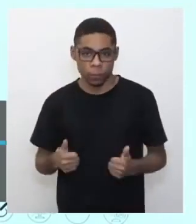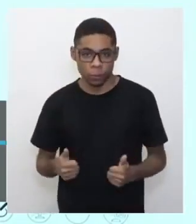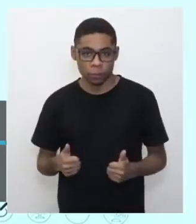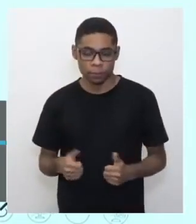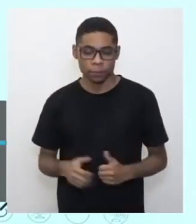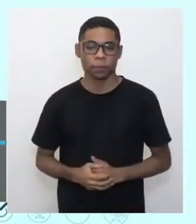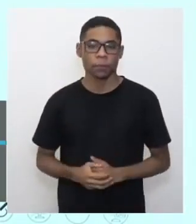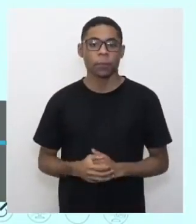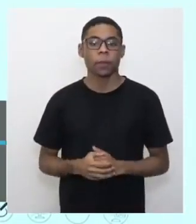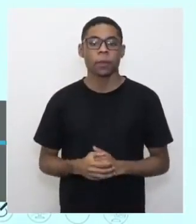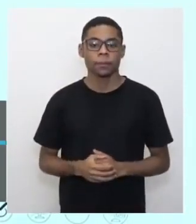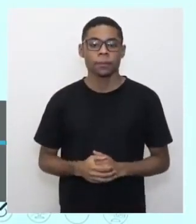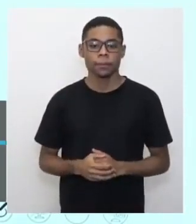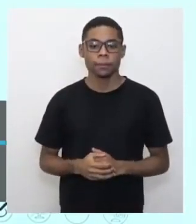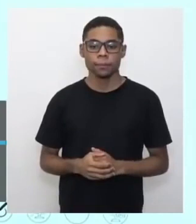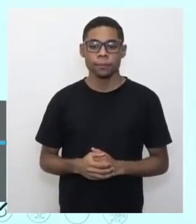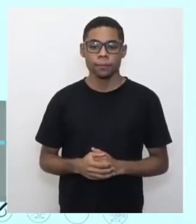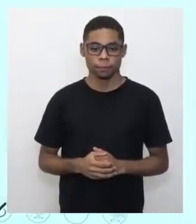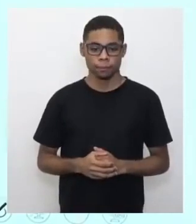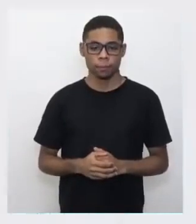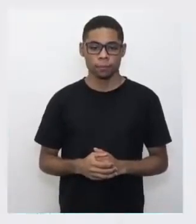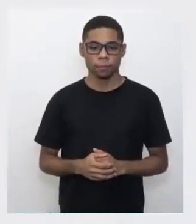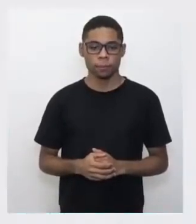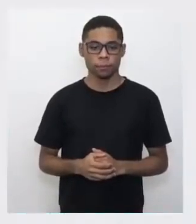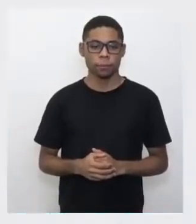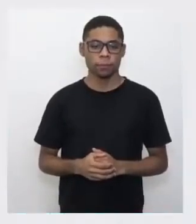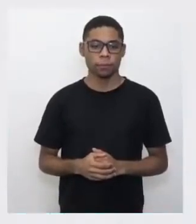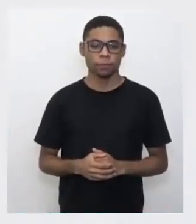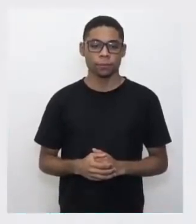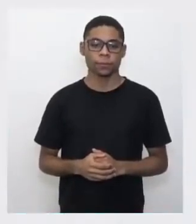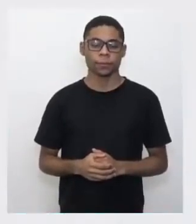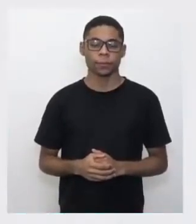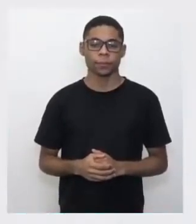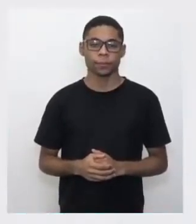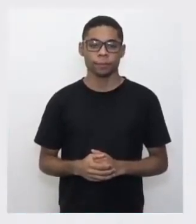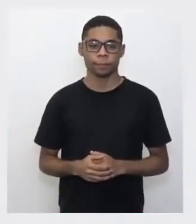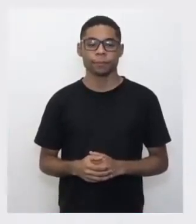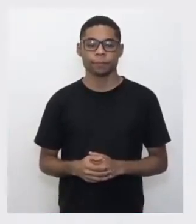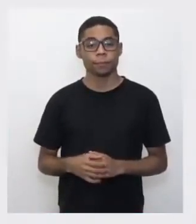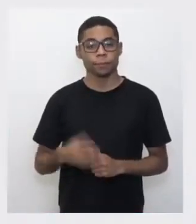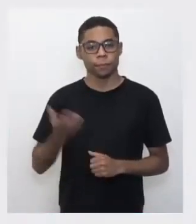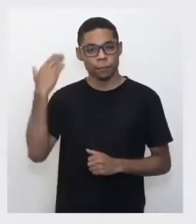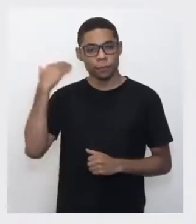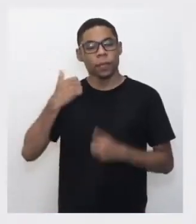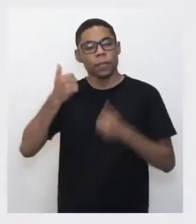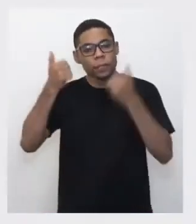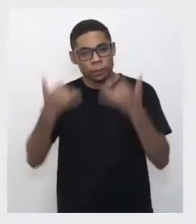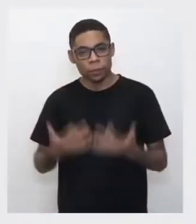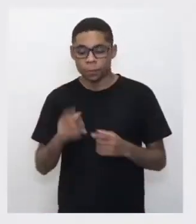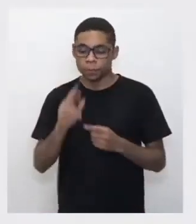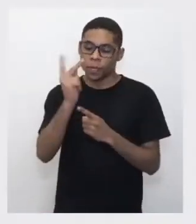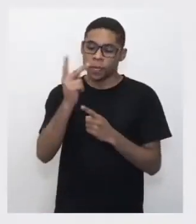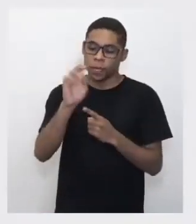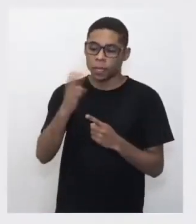Então, eu preciso disso em inglês. Legal. Então, a gente falou lá na primeira explicação que com he,